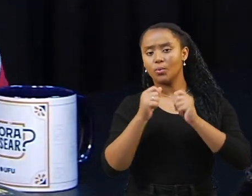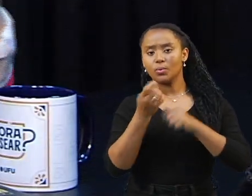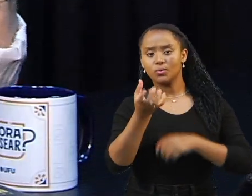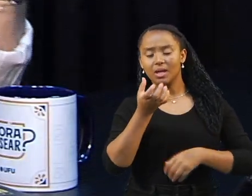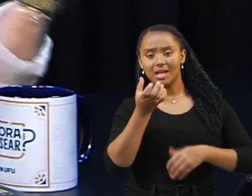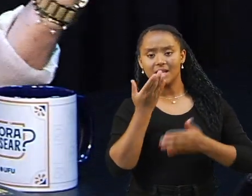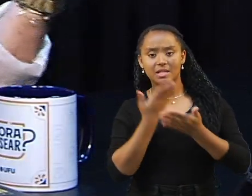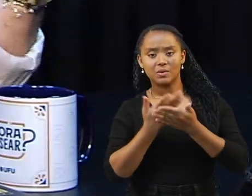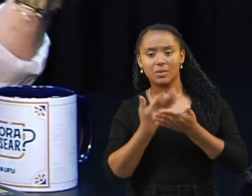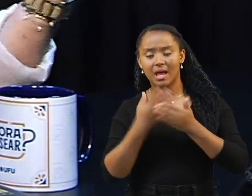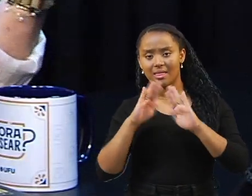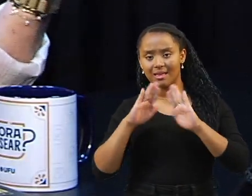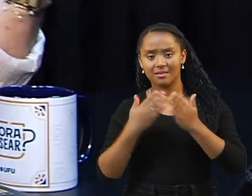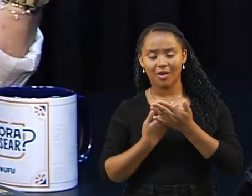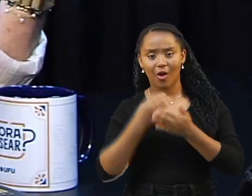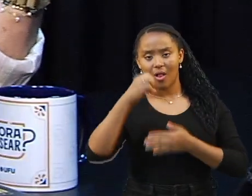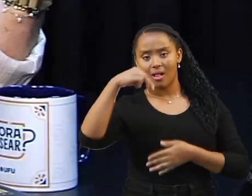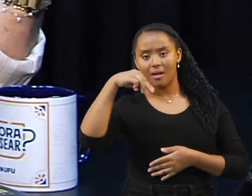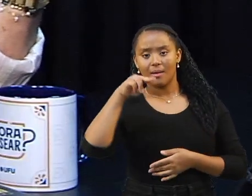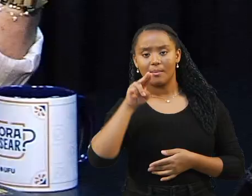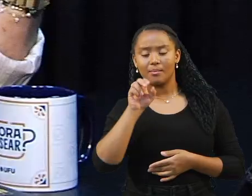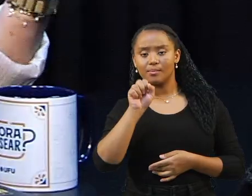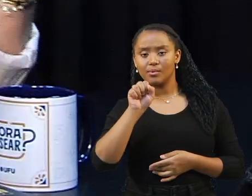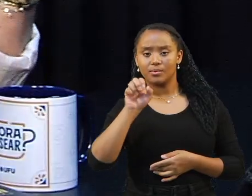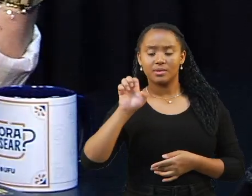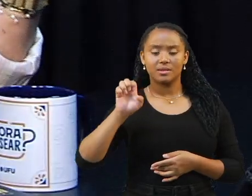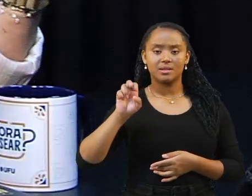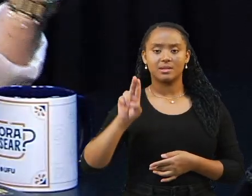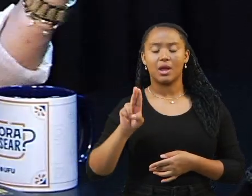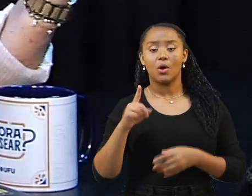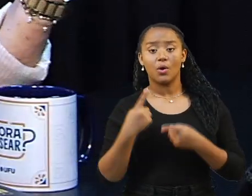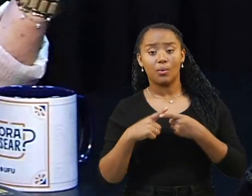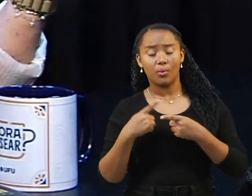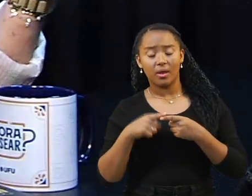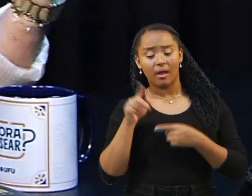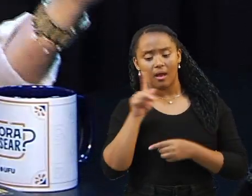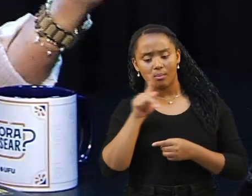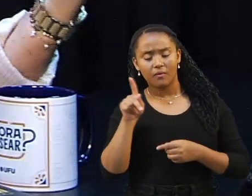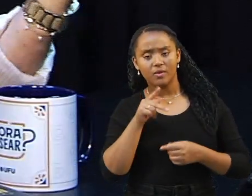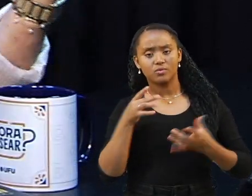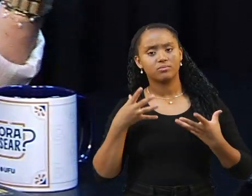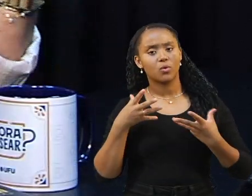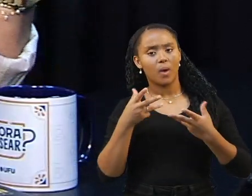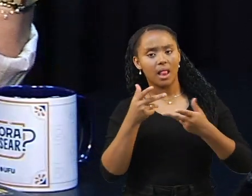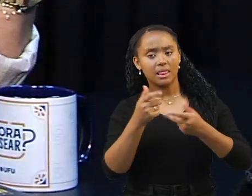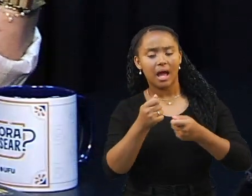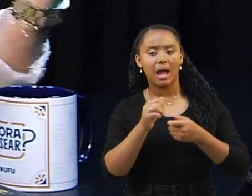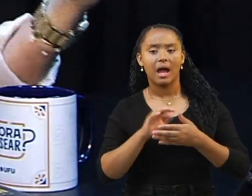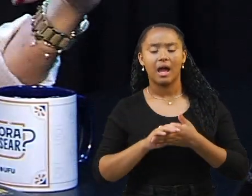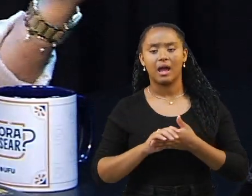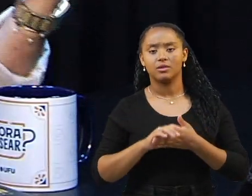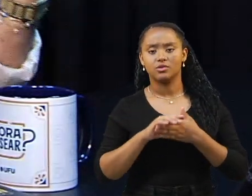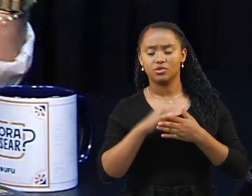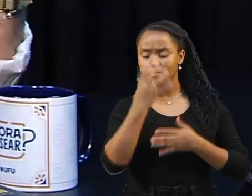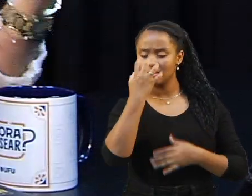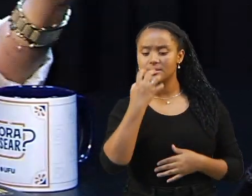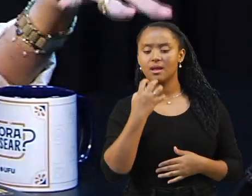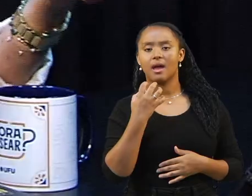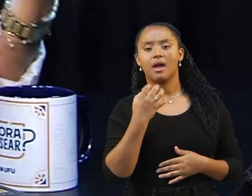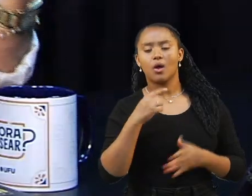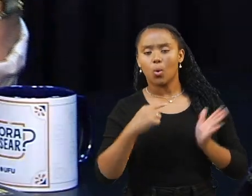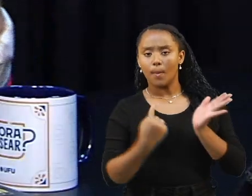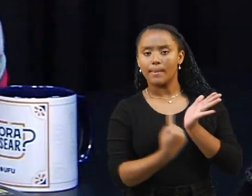museu, porque eram professores, assim, de qualidade, de renome, de seriedade,